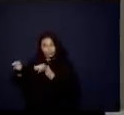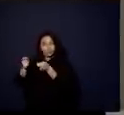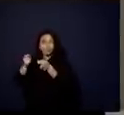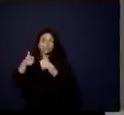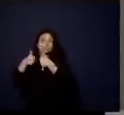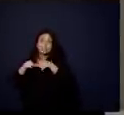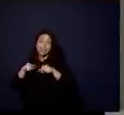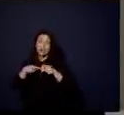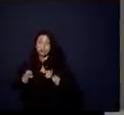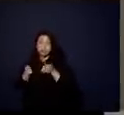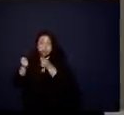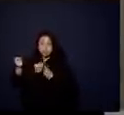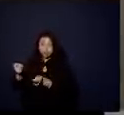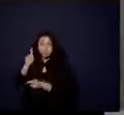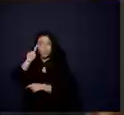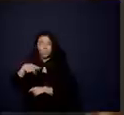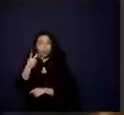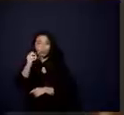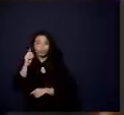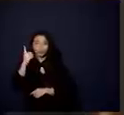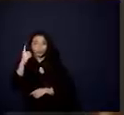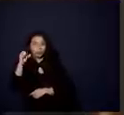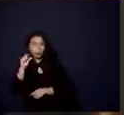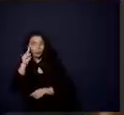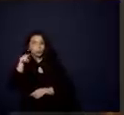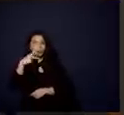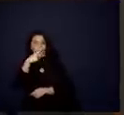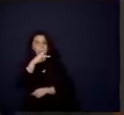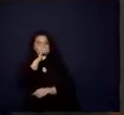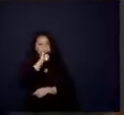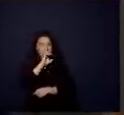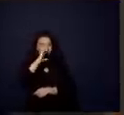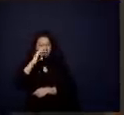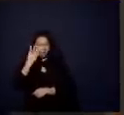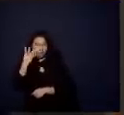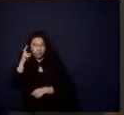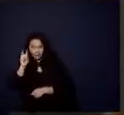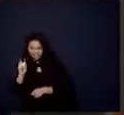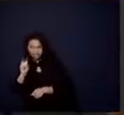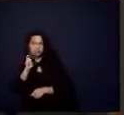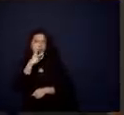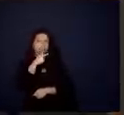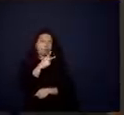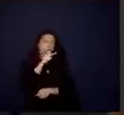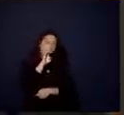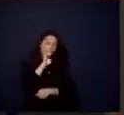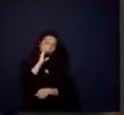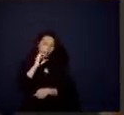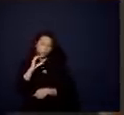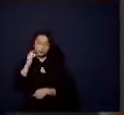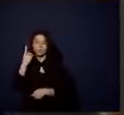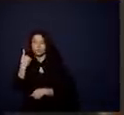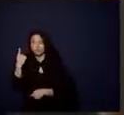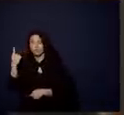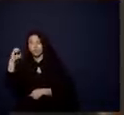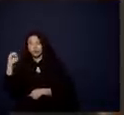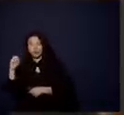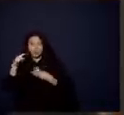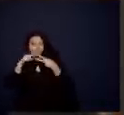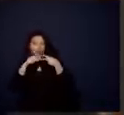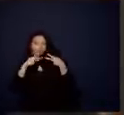2019 até 45 na Câmara dos Deputados a PEC 110 no senado federal e já houve muita discussão